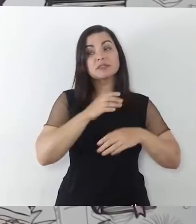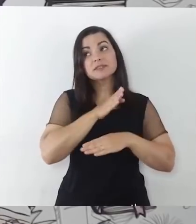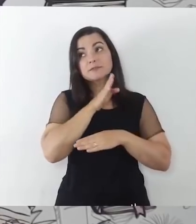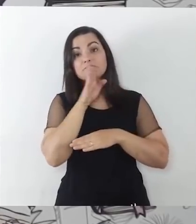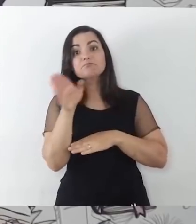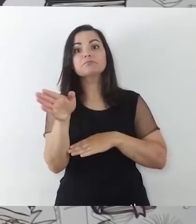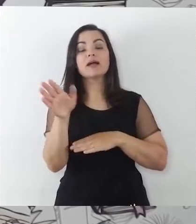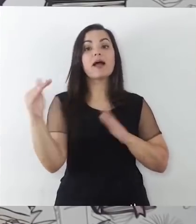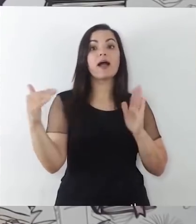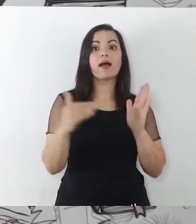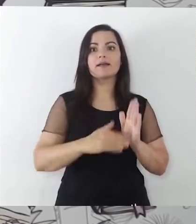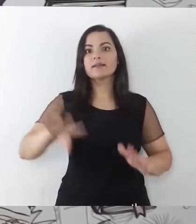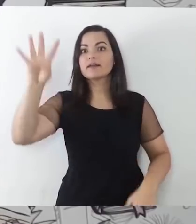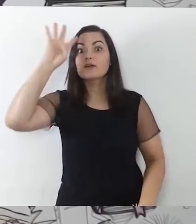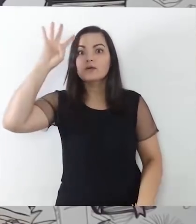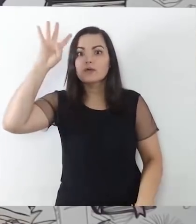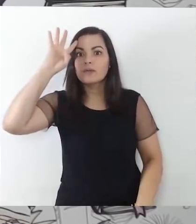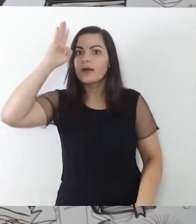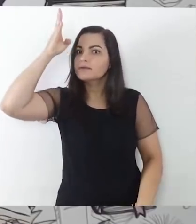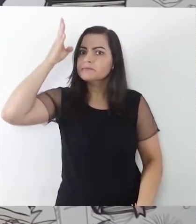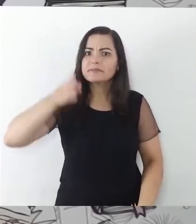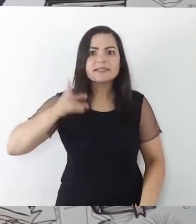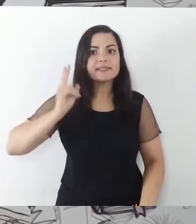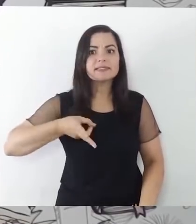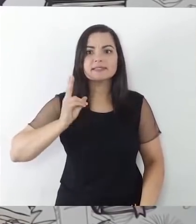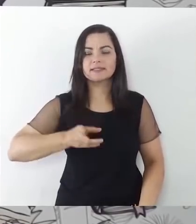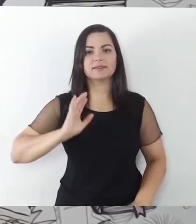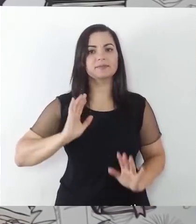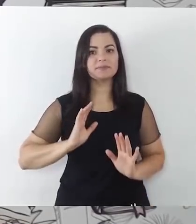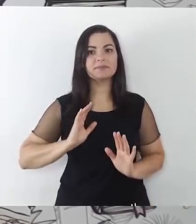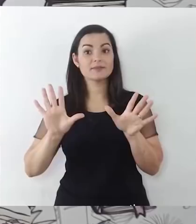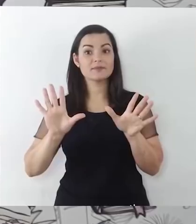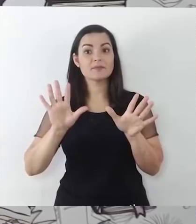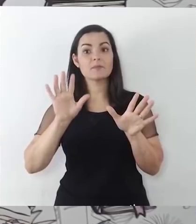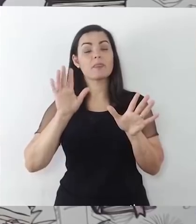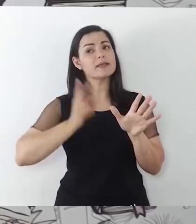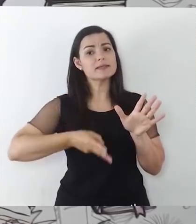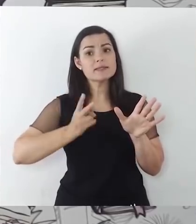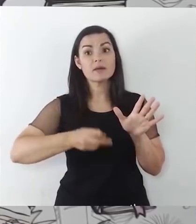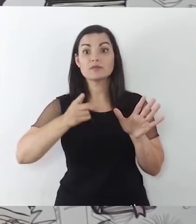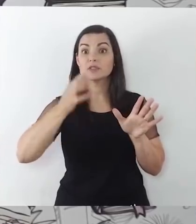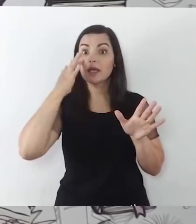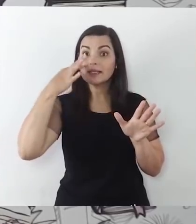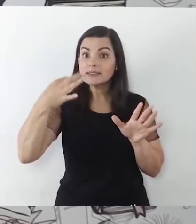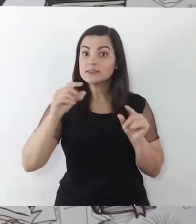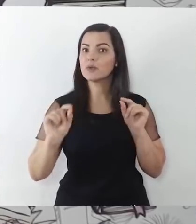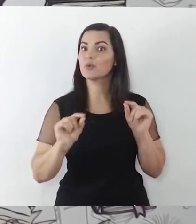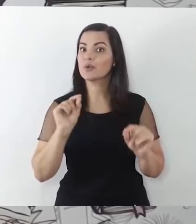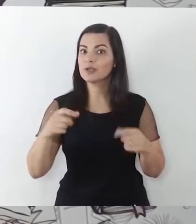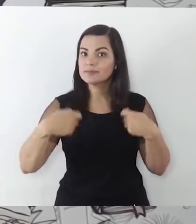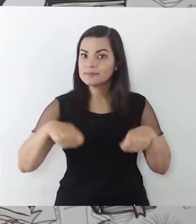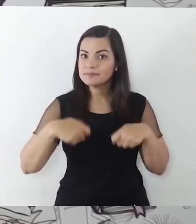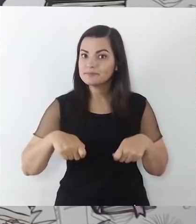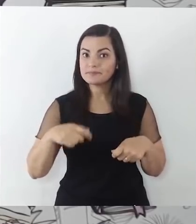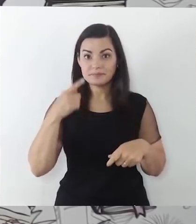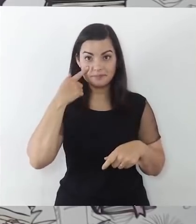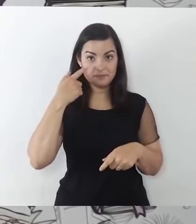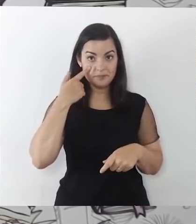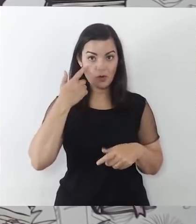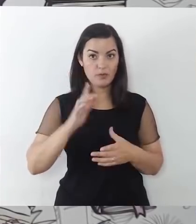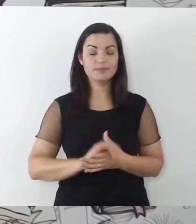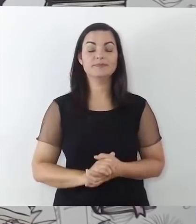classificar, desenvolver um conceito de formas e exercitar ainda o raciocínio lógico. Ela